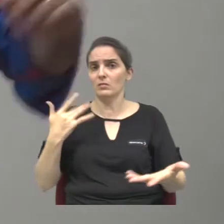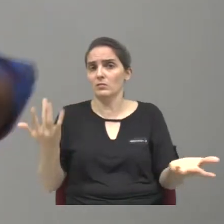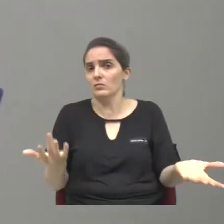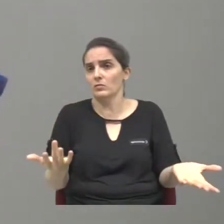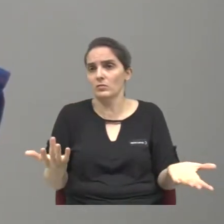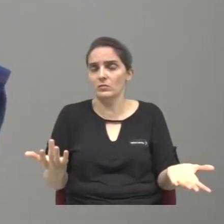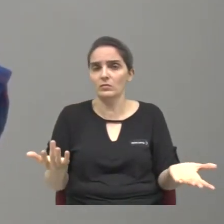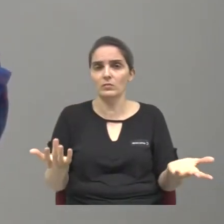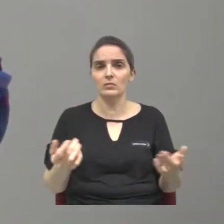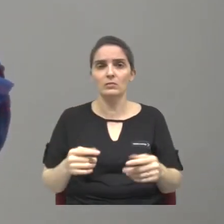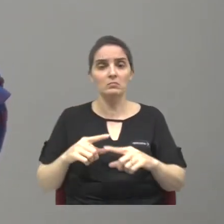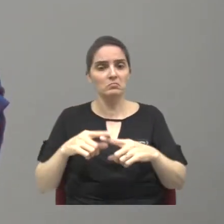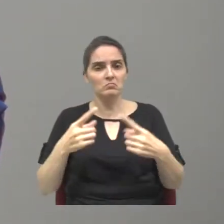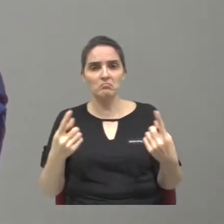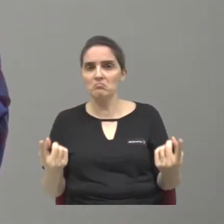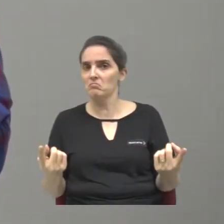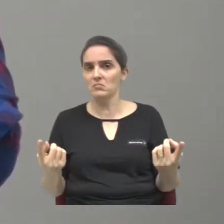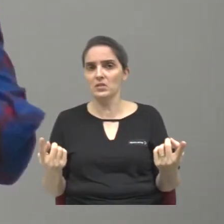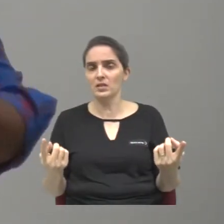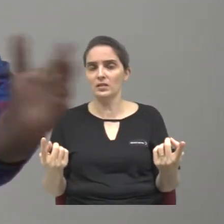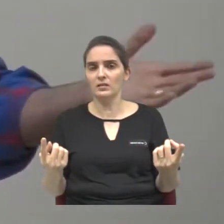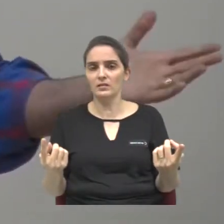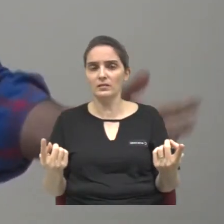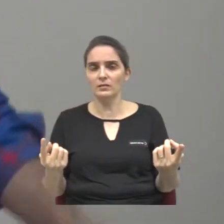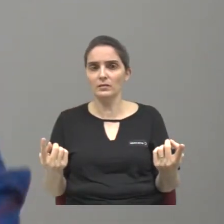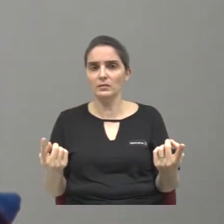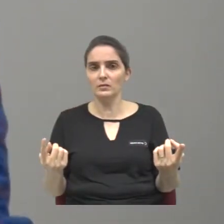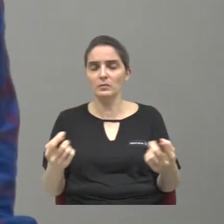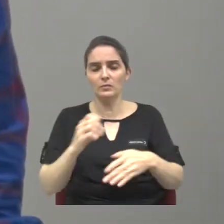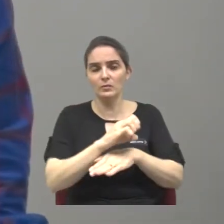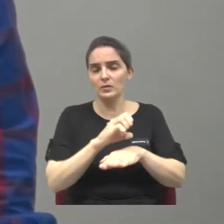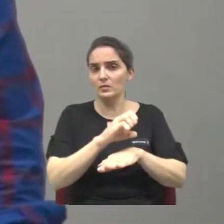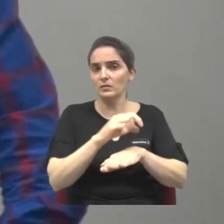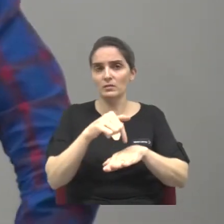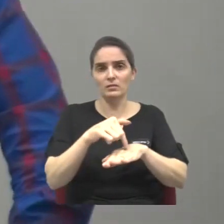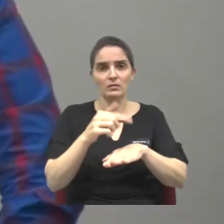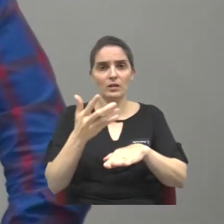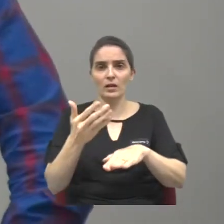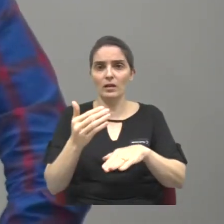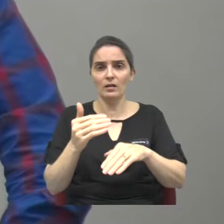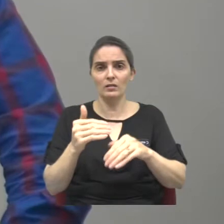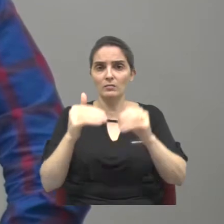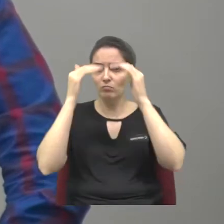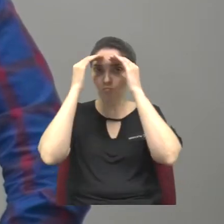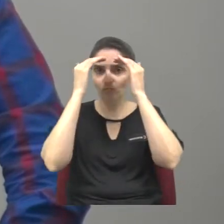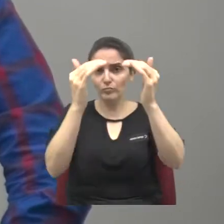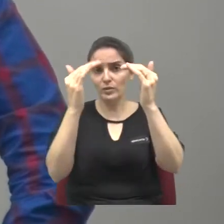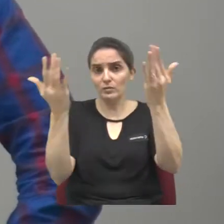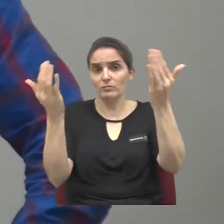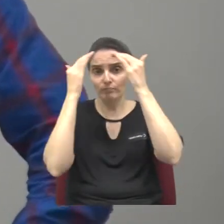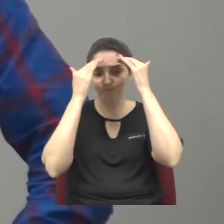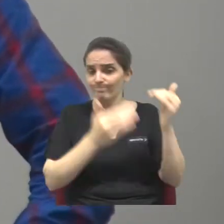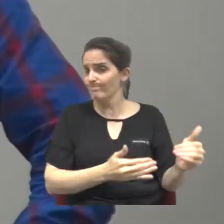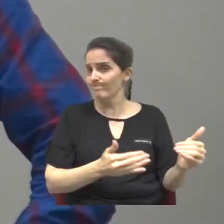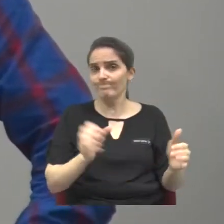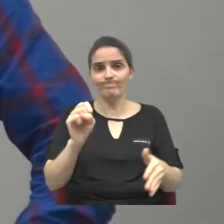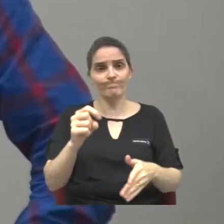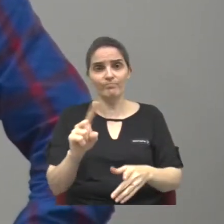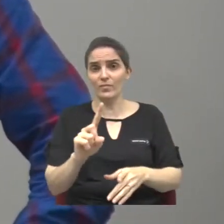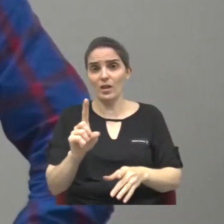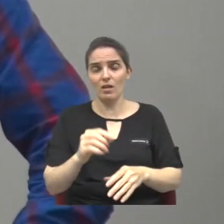bandeja de presente para o Estado 8, 10 milhões por ano. Então,